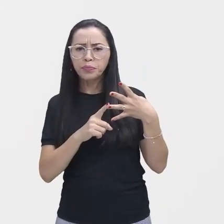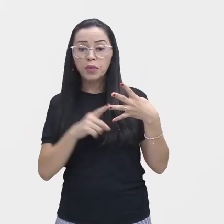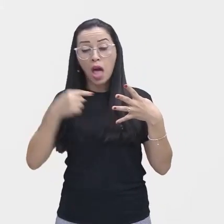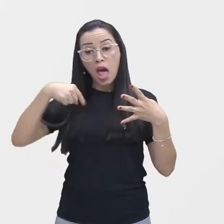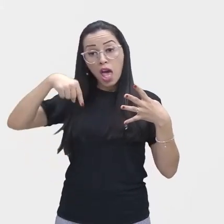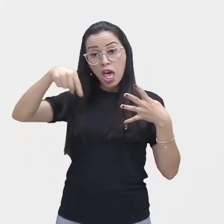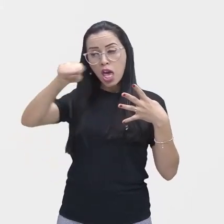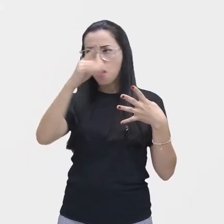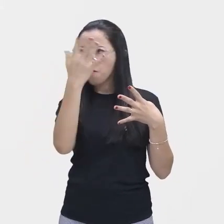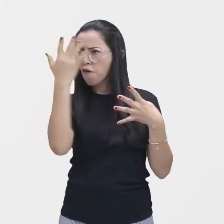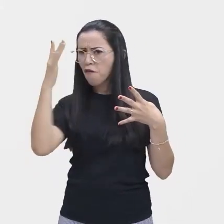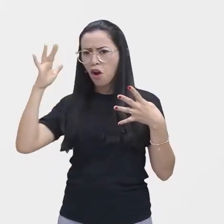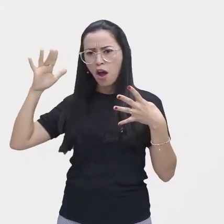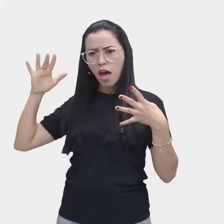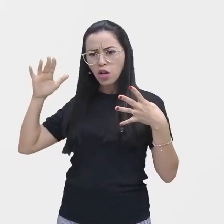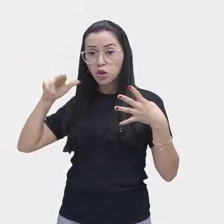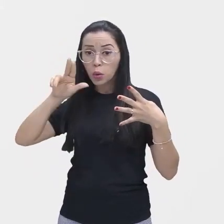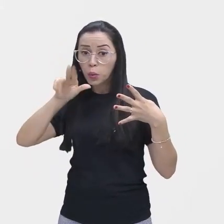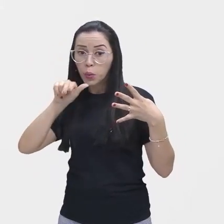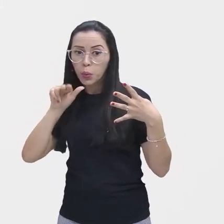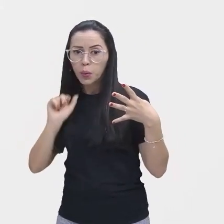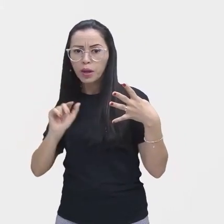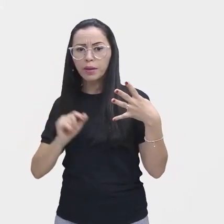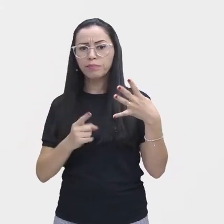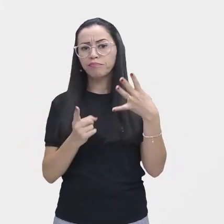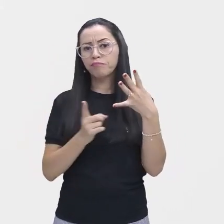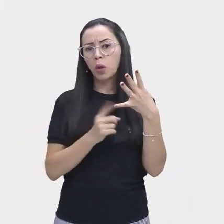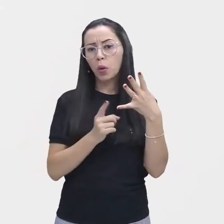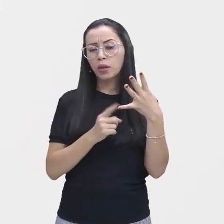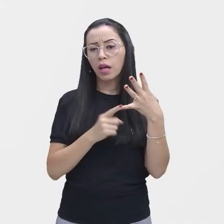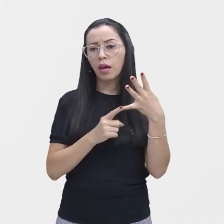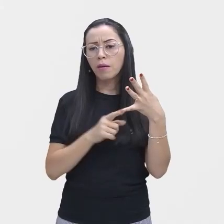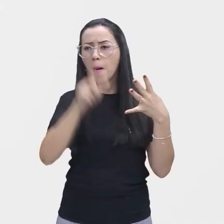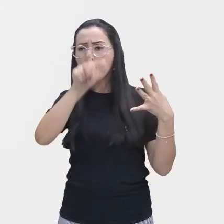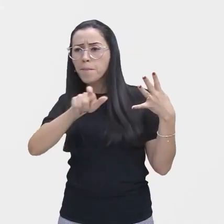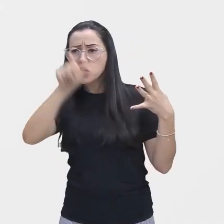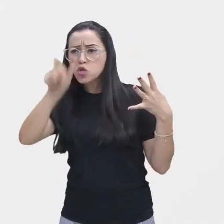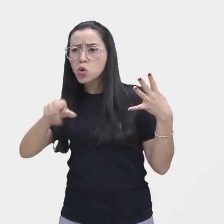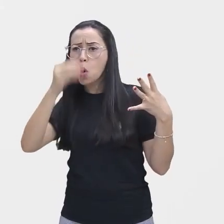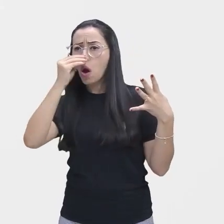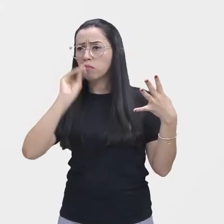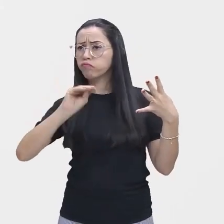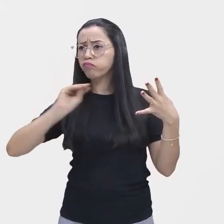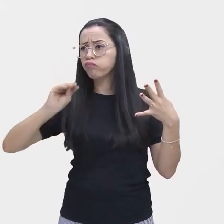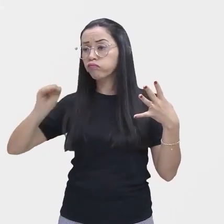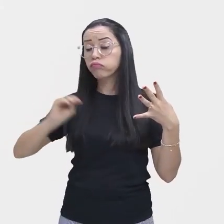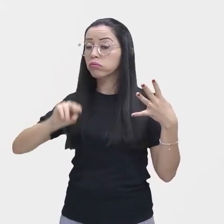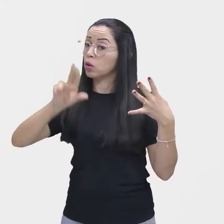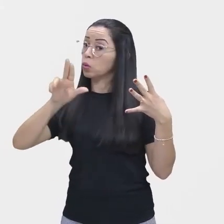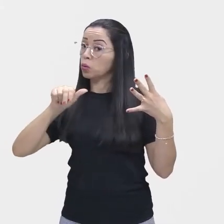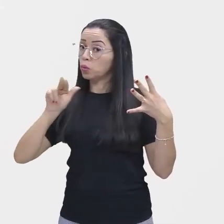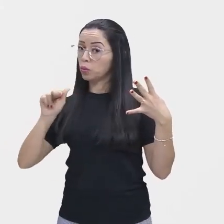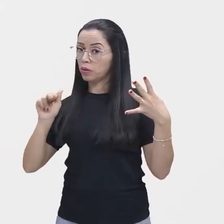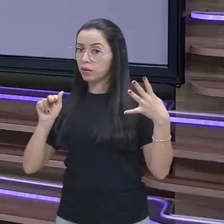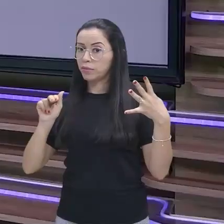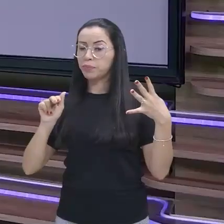deve ir para a floresta. Ou letra D, nunca se deve subestimar os